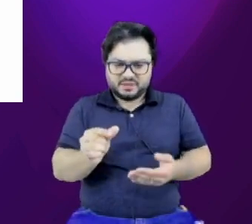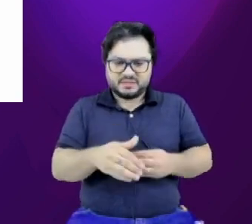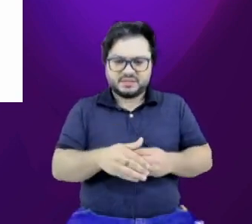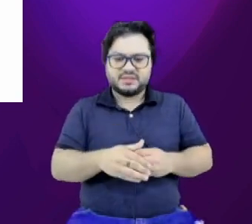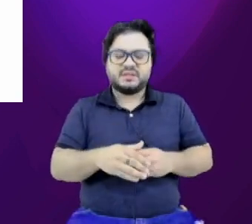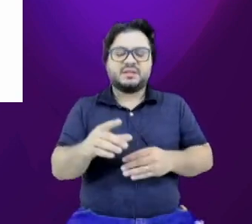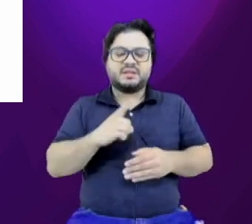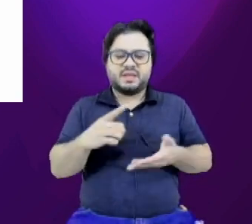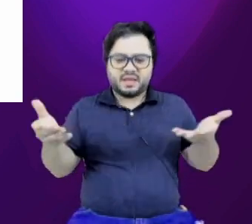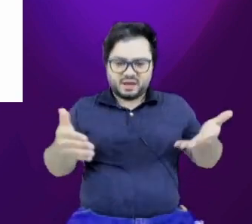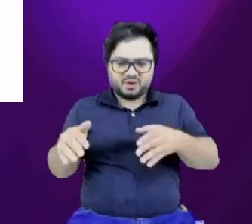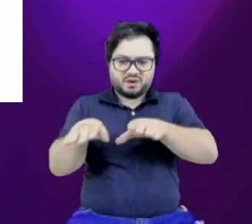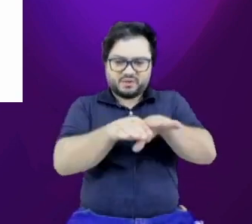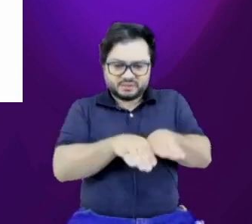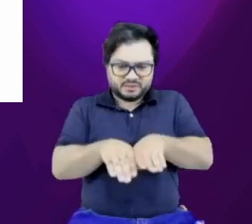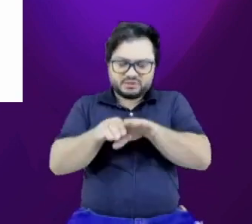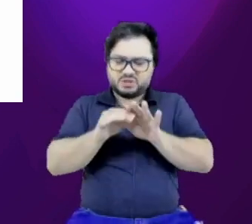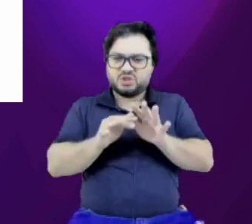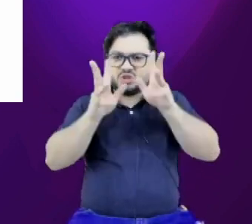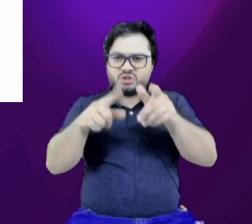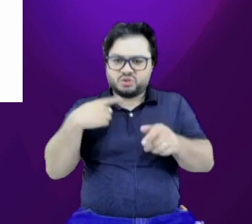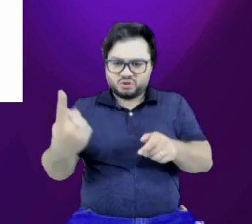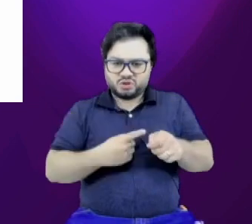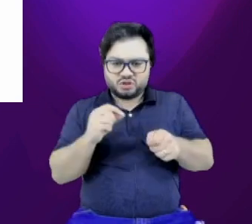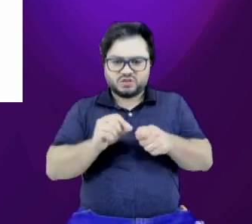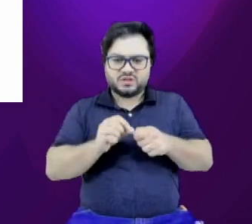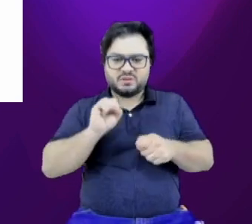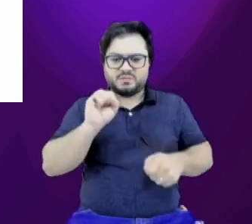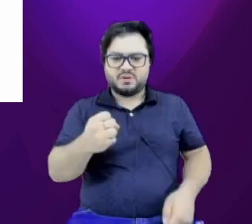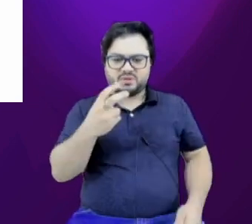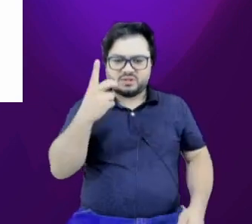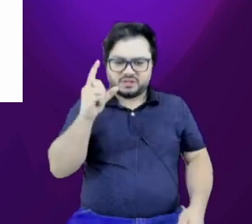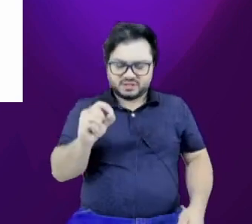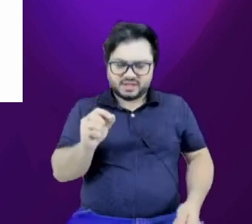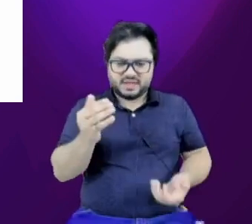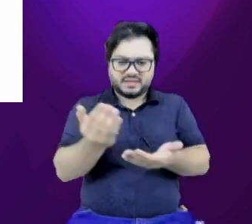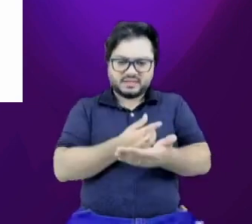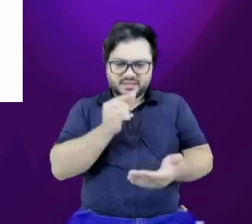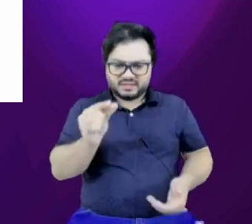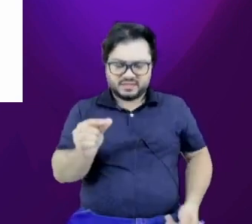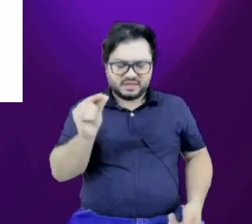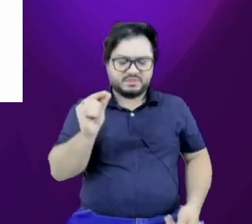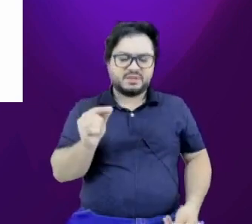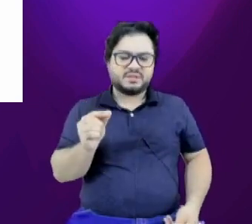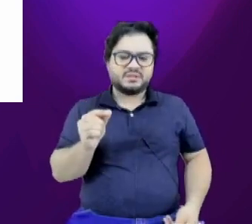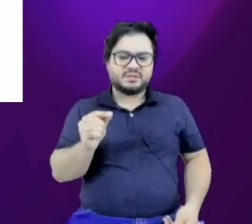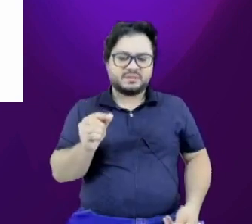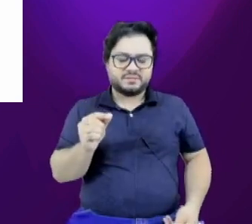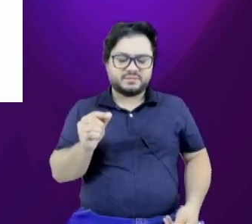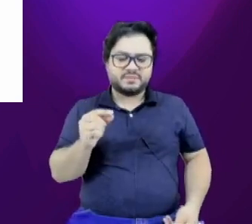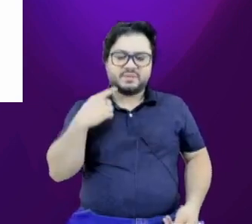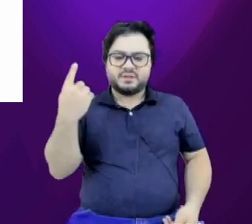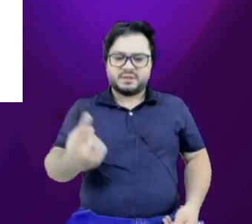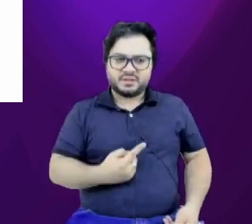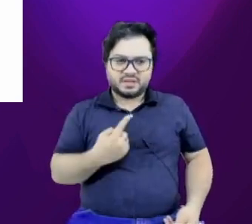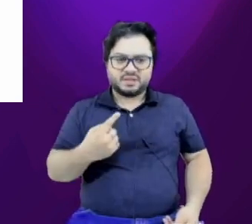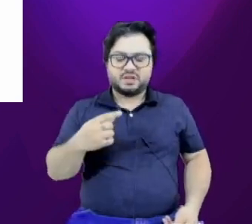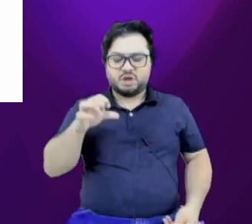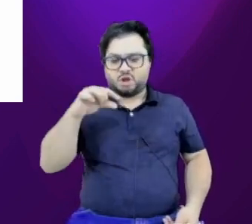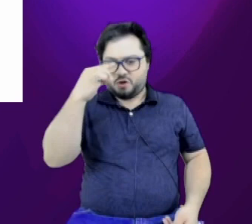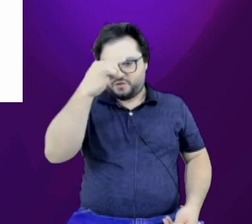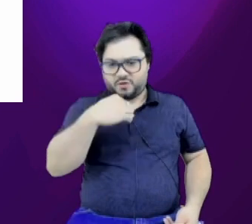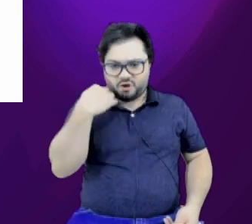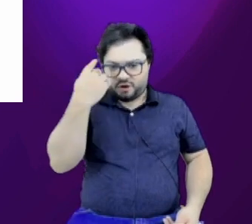com essa padronização de tudo que nós fizemos para 810 lâminas que a gente em 9 horas,